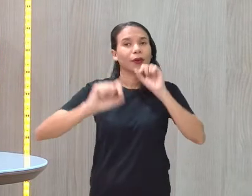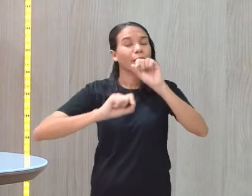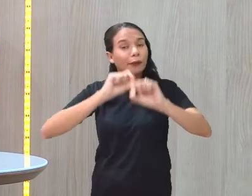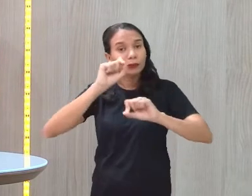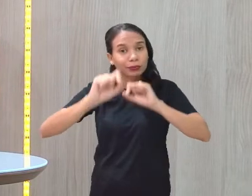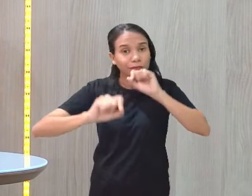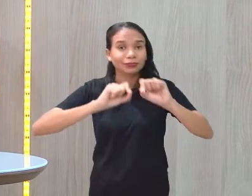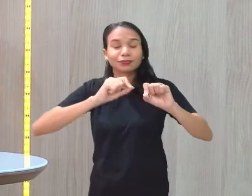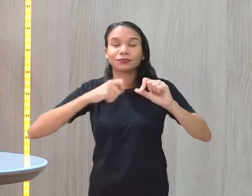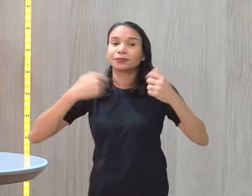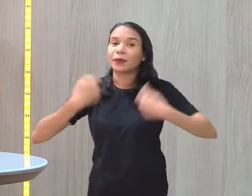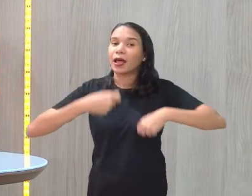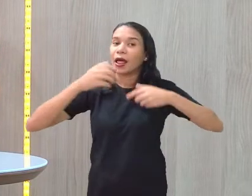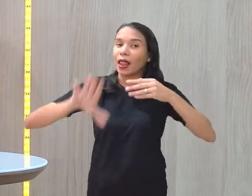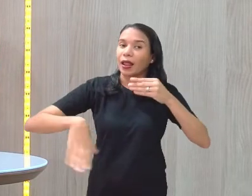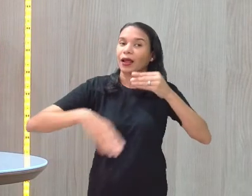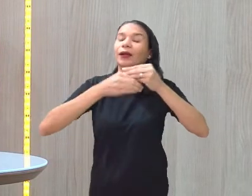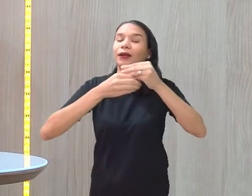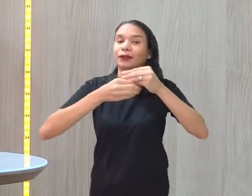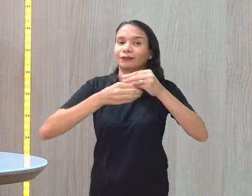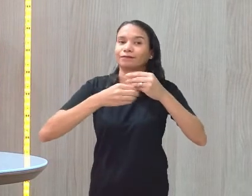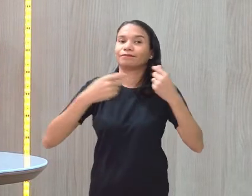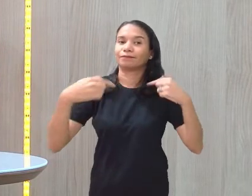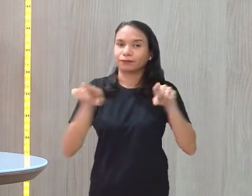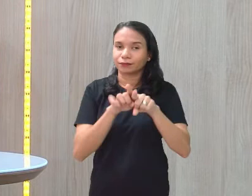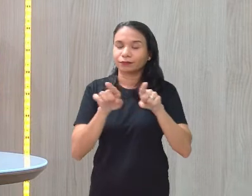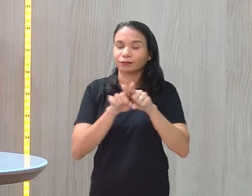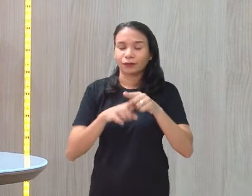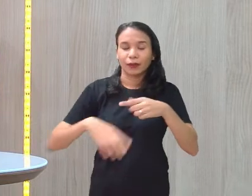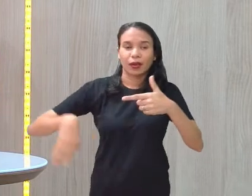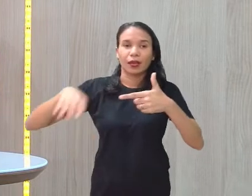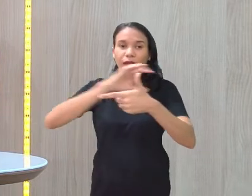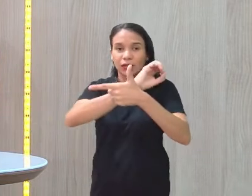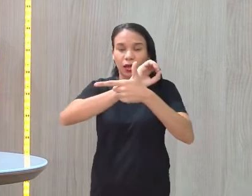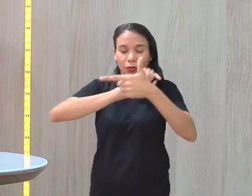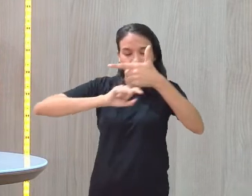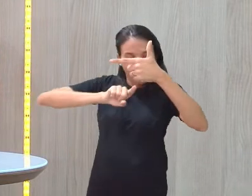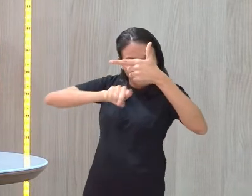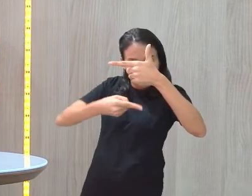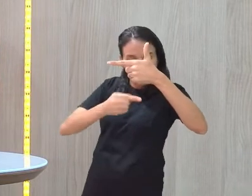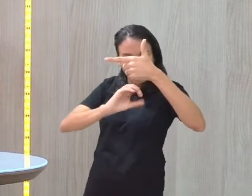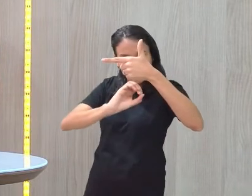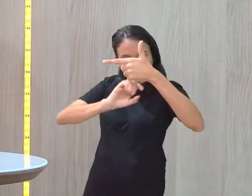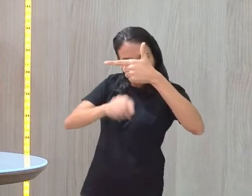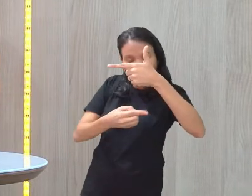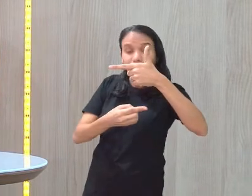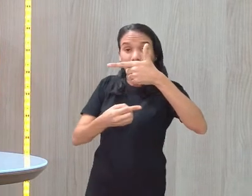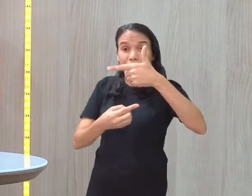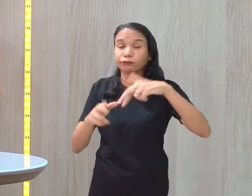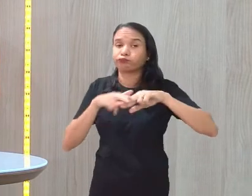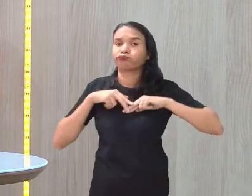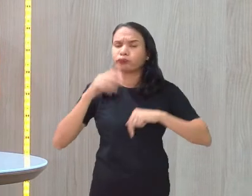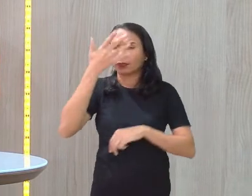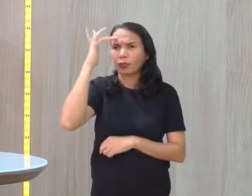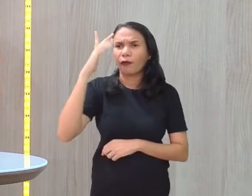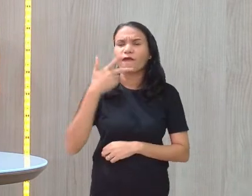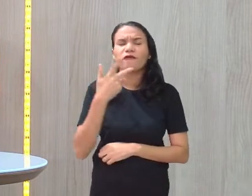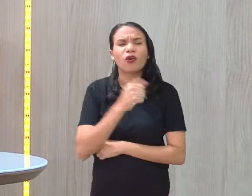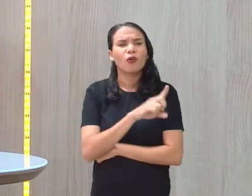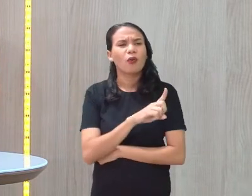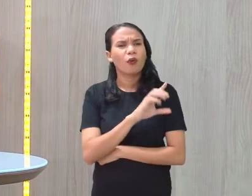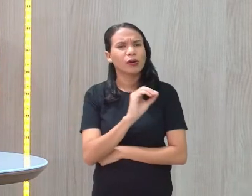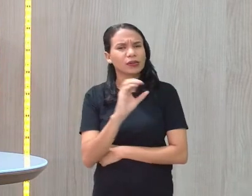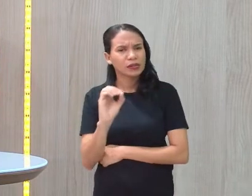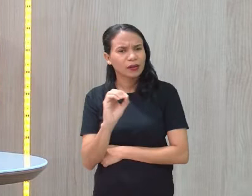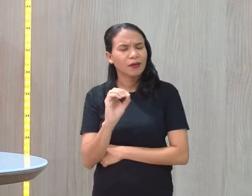ao acrescentar esse zero, você acrescenta um zero lá e uma vírgula, não é isso? E aí, quando ele colocou o 100 ali, que você